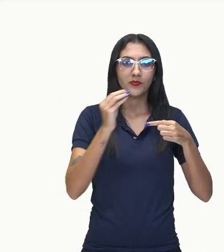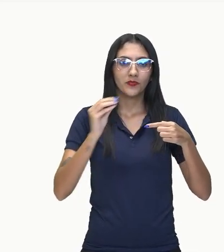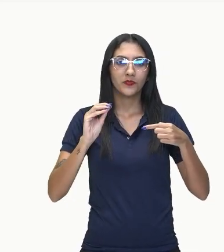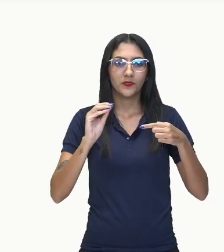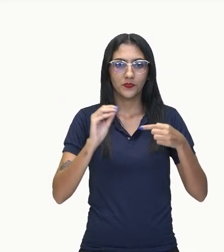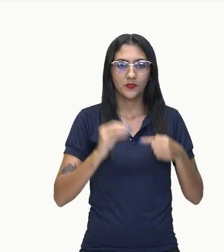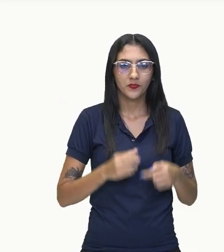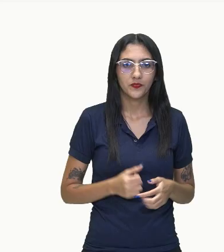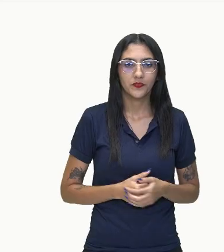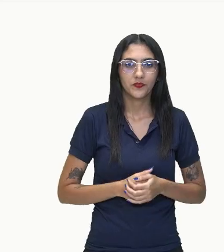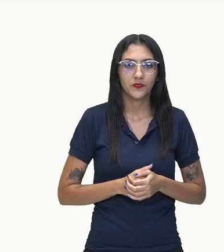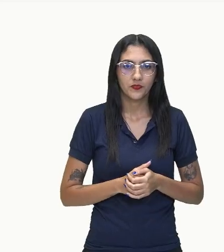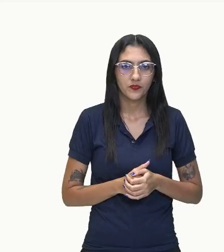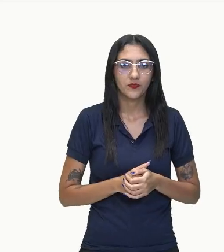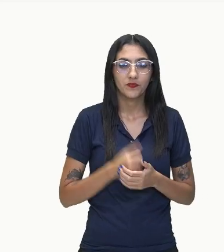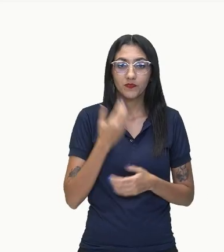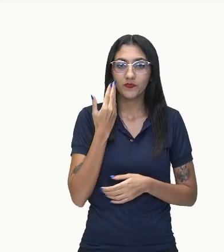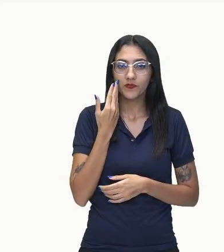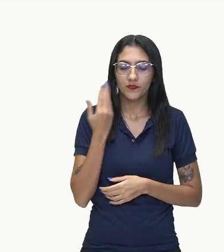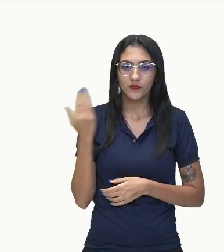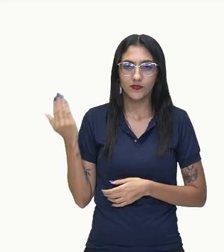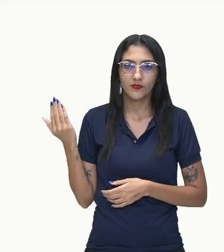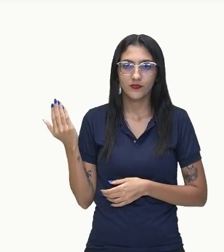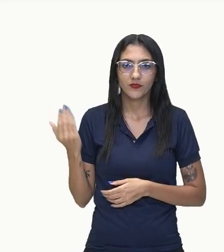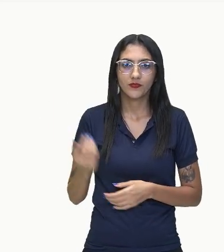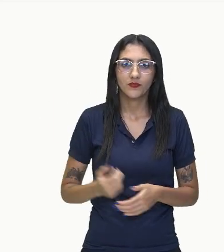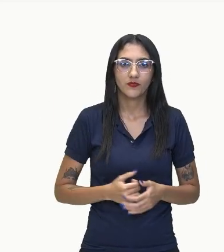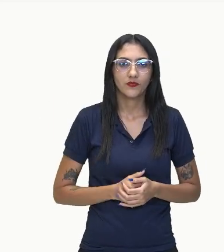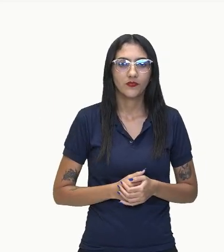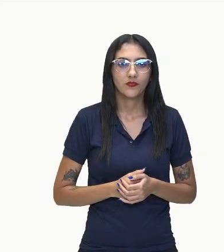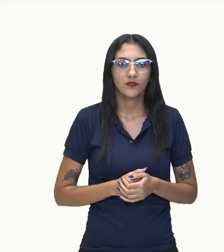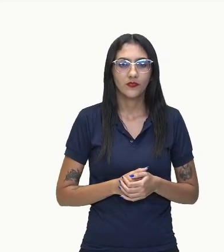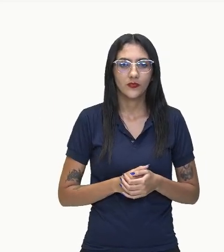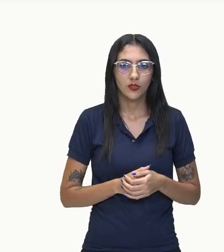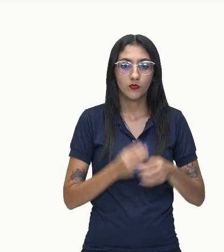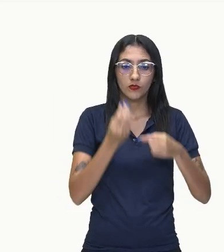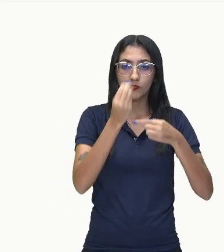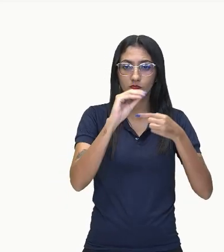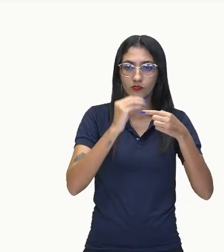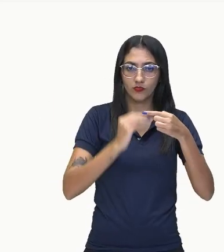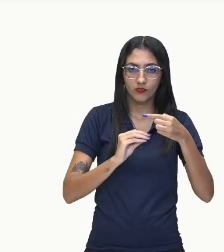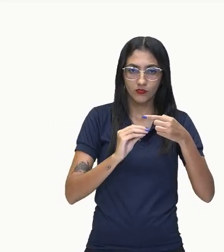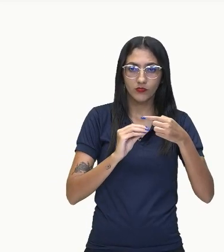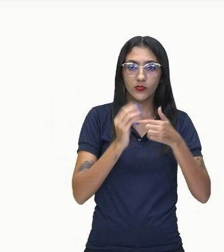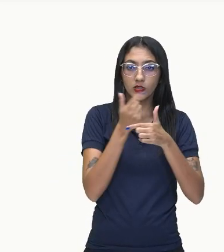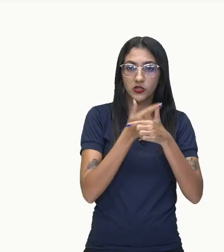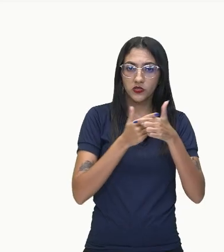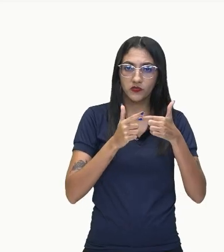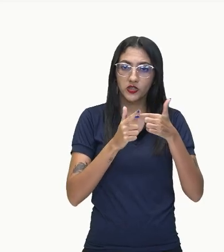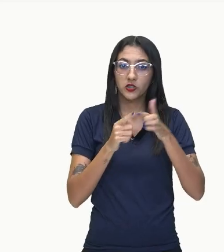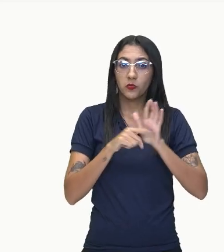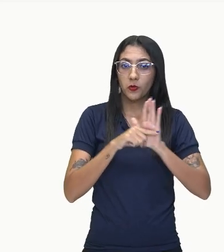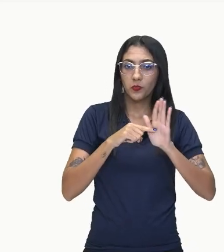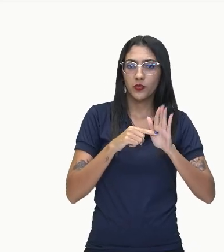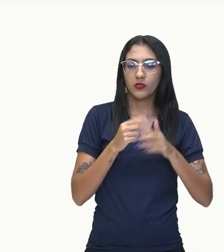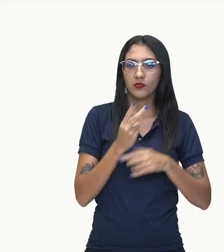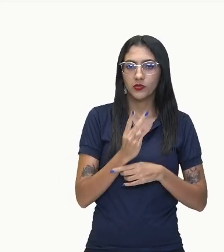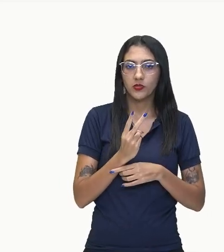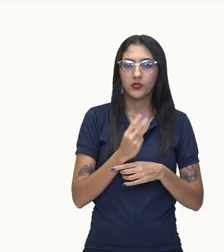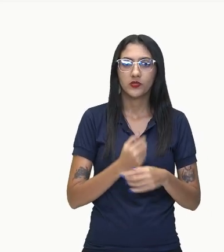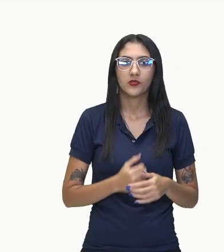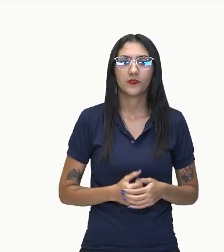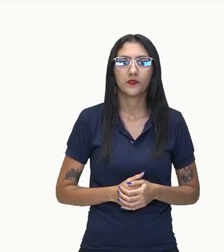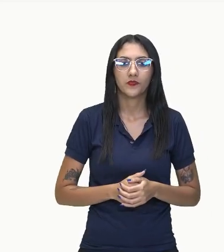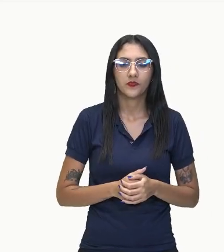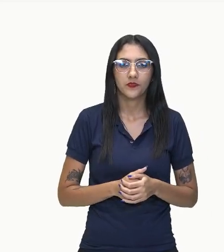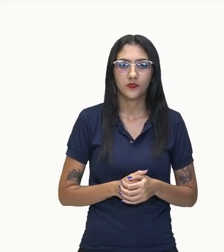mais 5 é igual a 2. Então, vai ficar 2 sobre 2 dividido por menos 2.